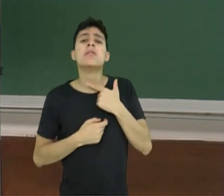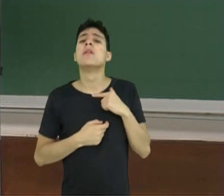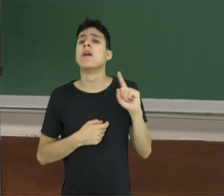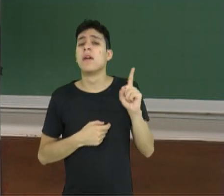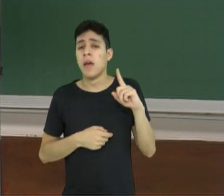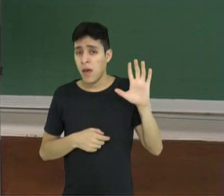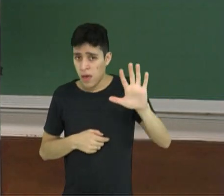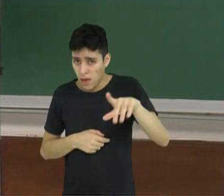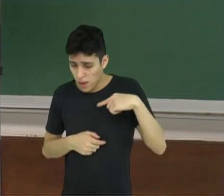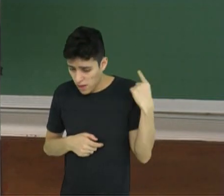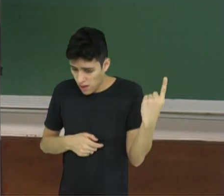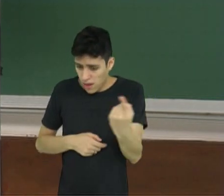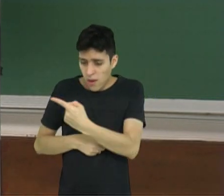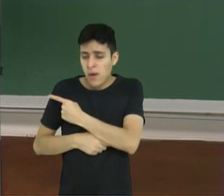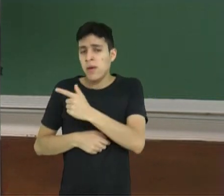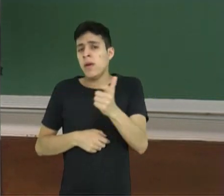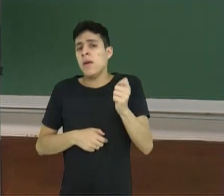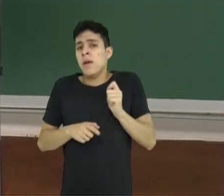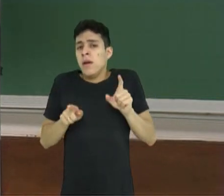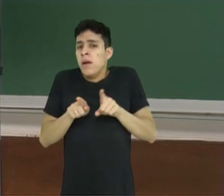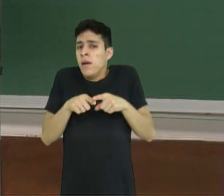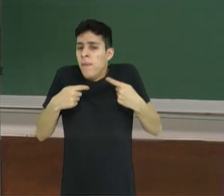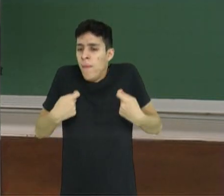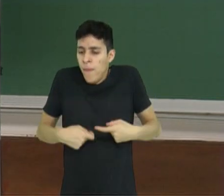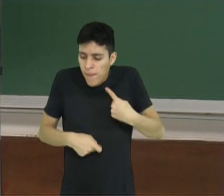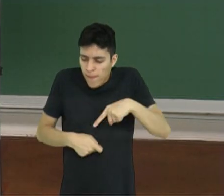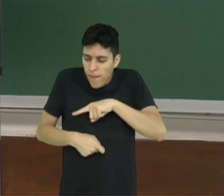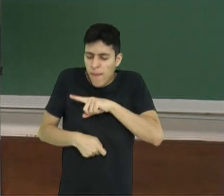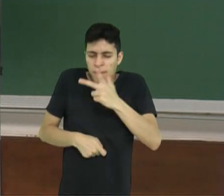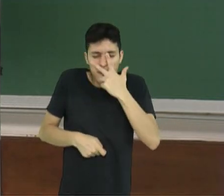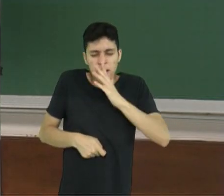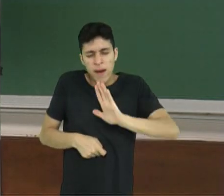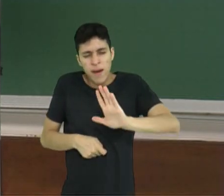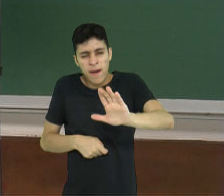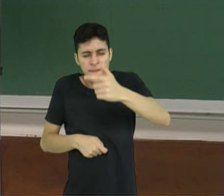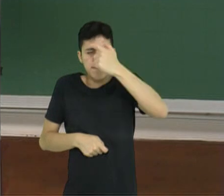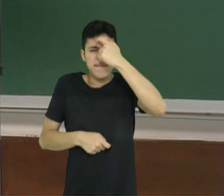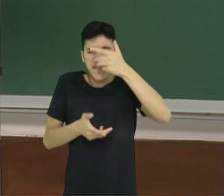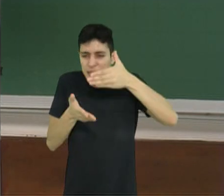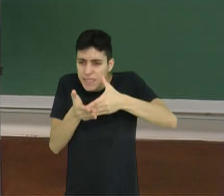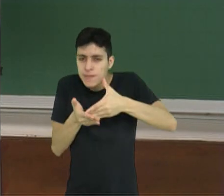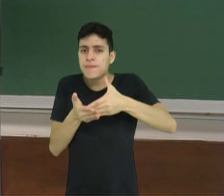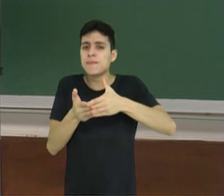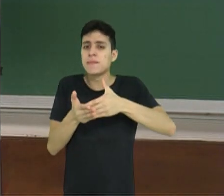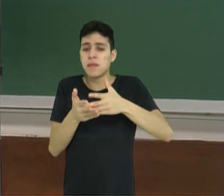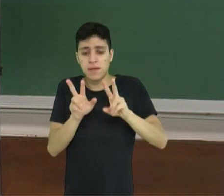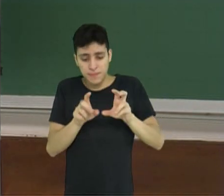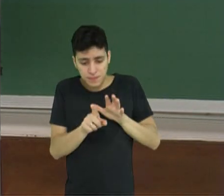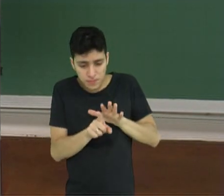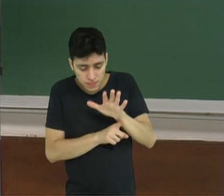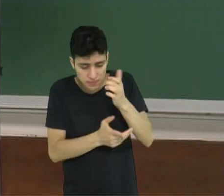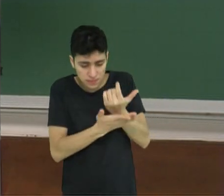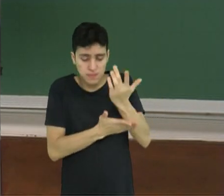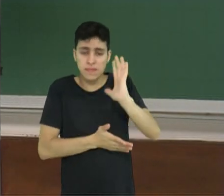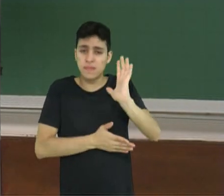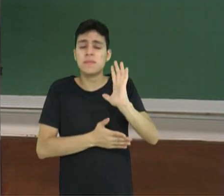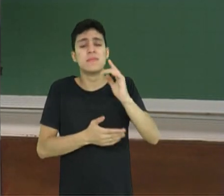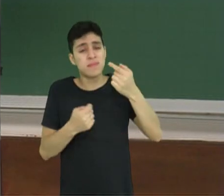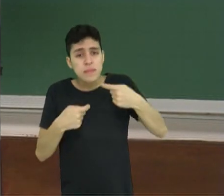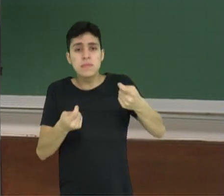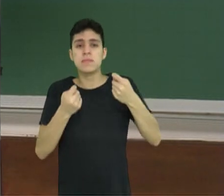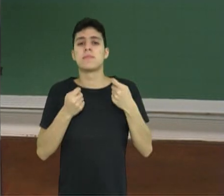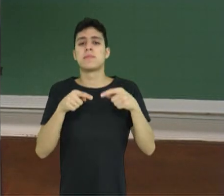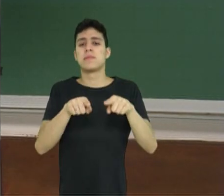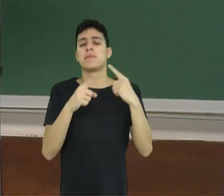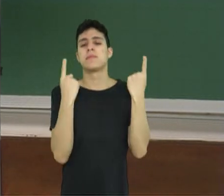da nossa atitude também. A gente colocar uma visão e um freio nesse consumo, né? Isso seria importante